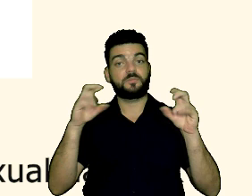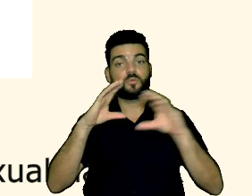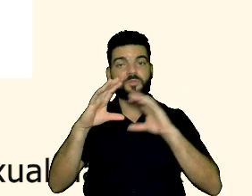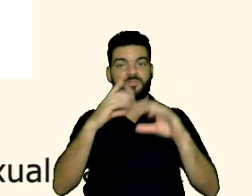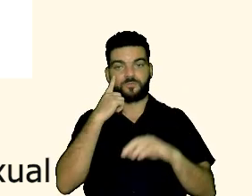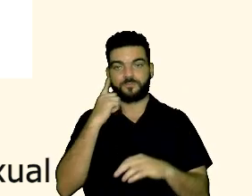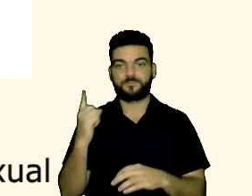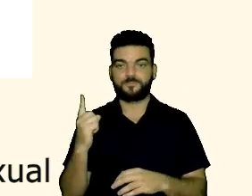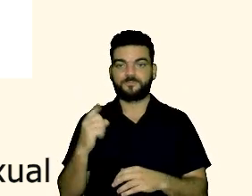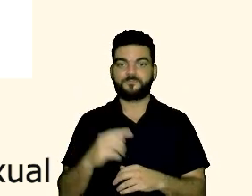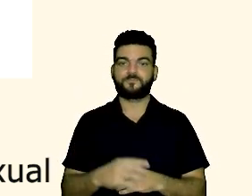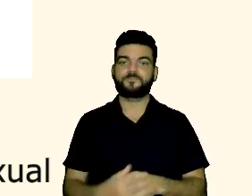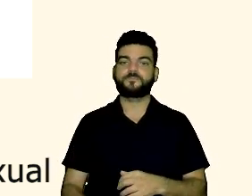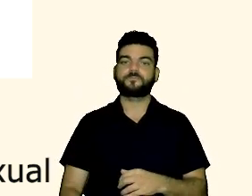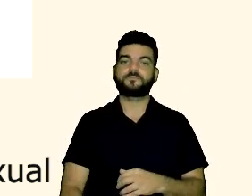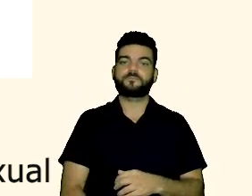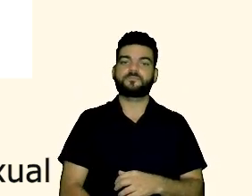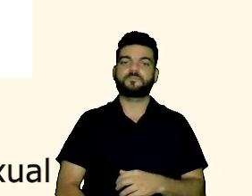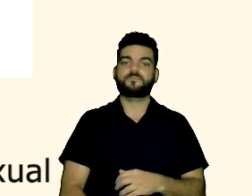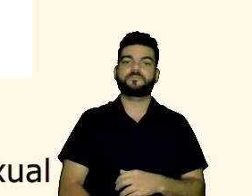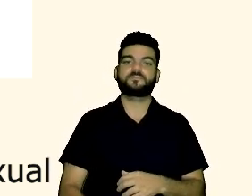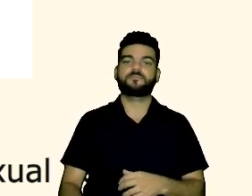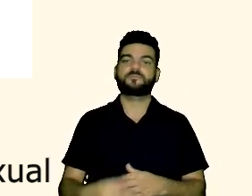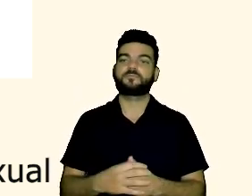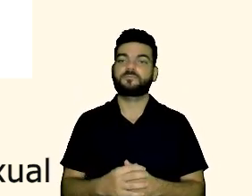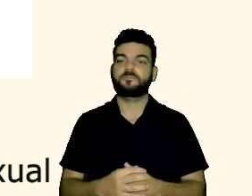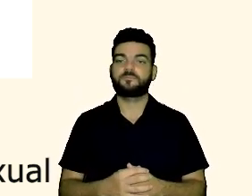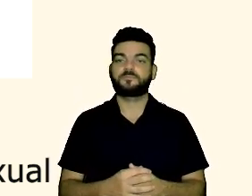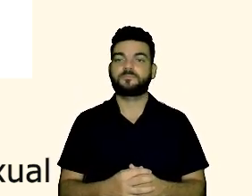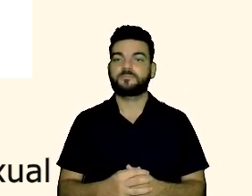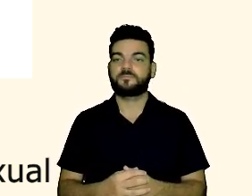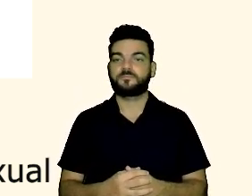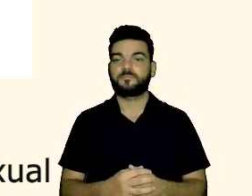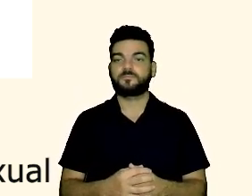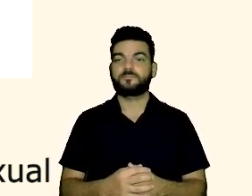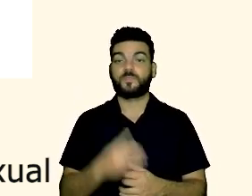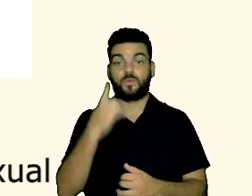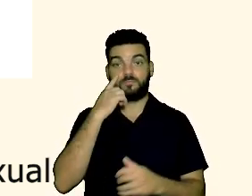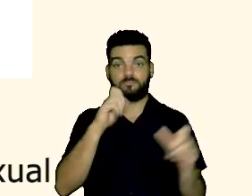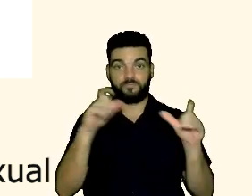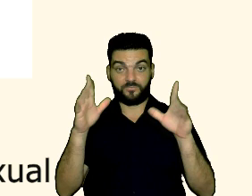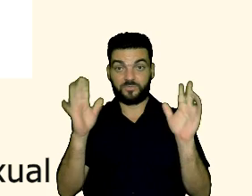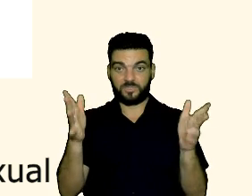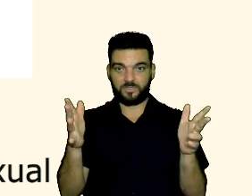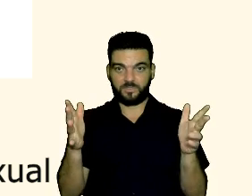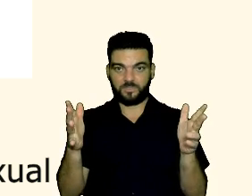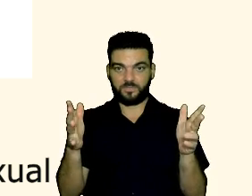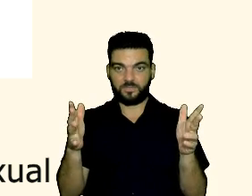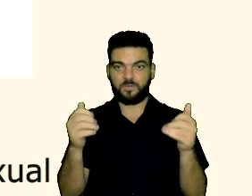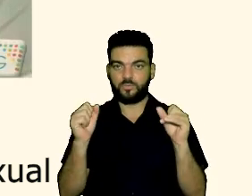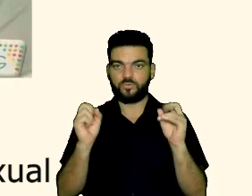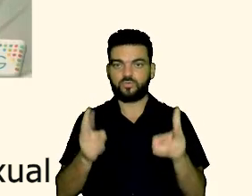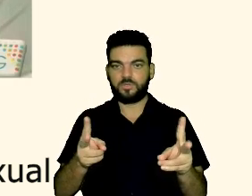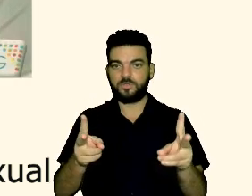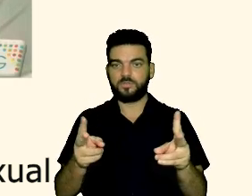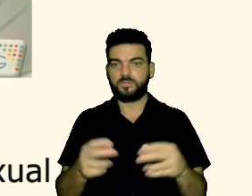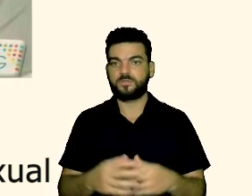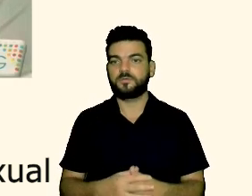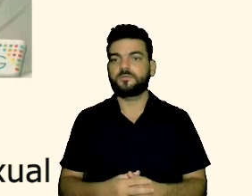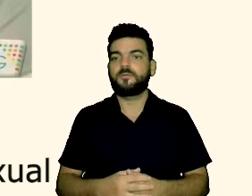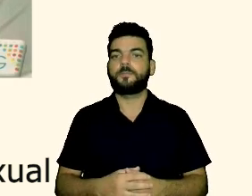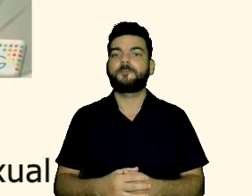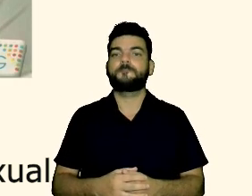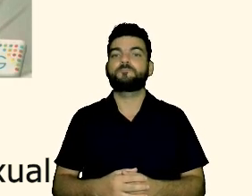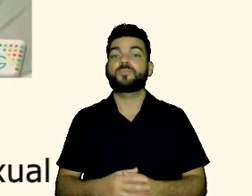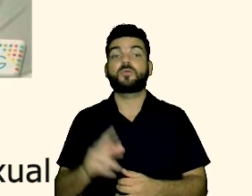subido a apresentação, ok? Posso dar continuidade? Então, sempre que a gente fala do tema assédio, há de se reconhecer, né,